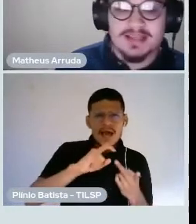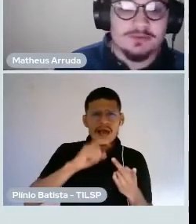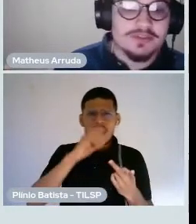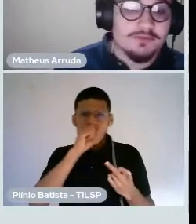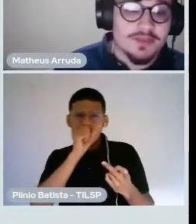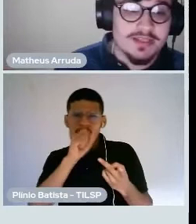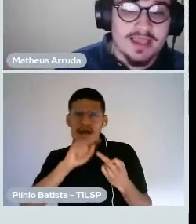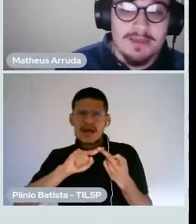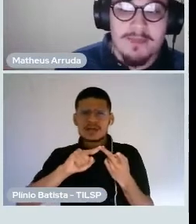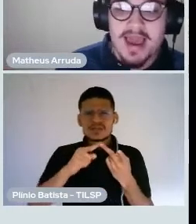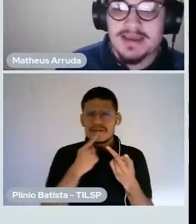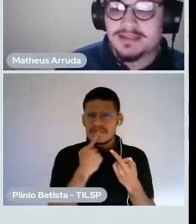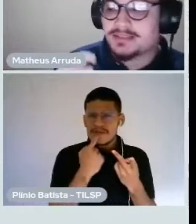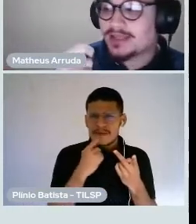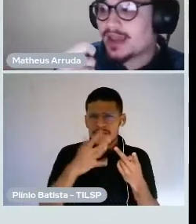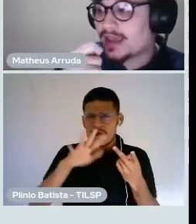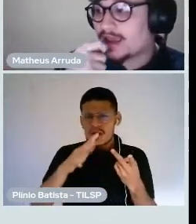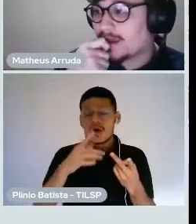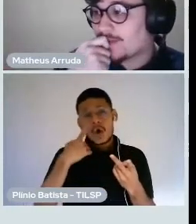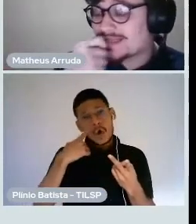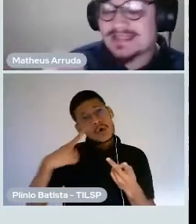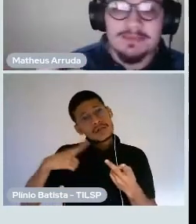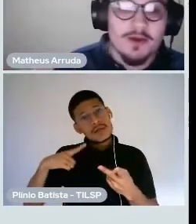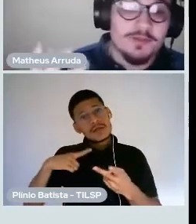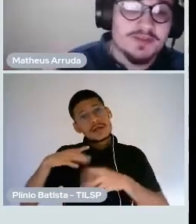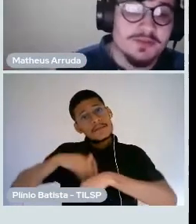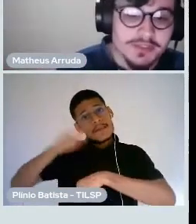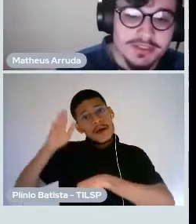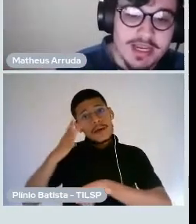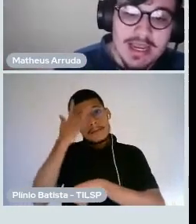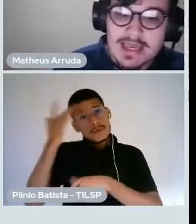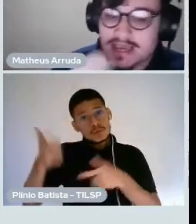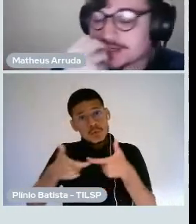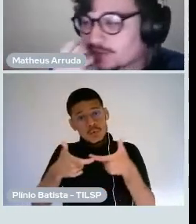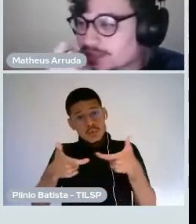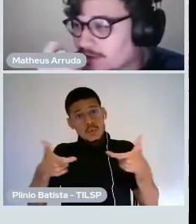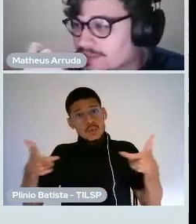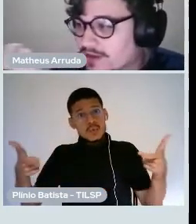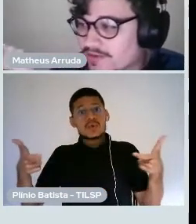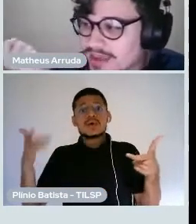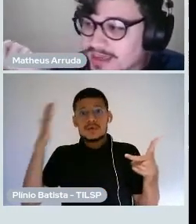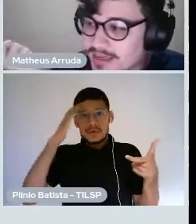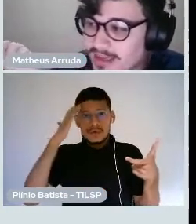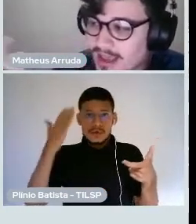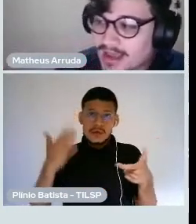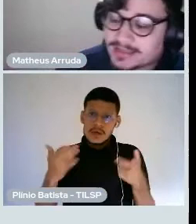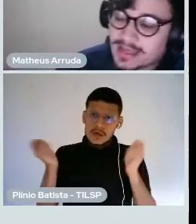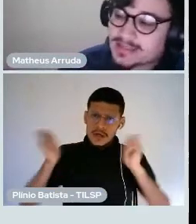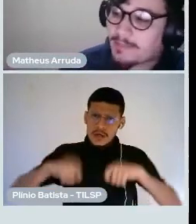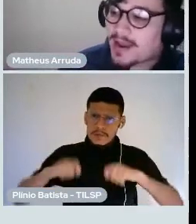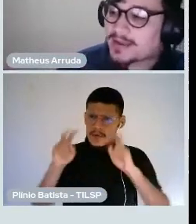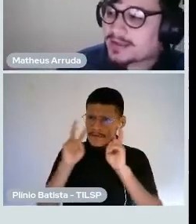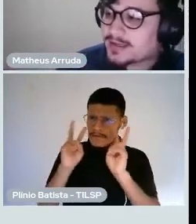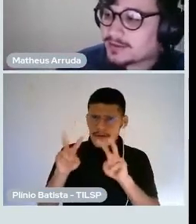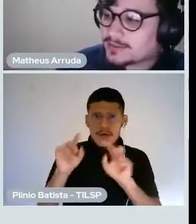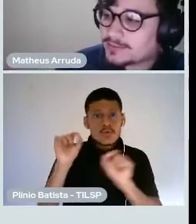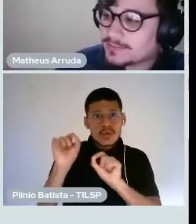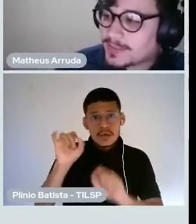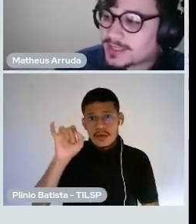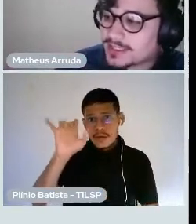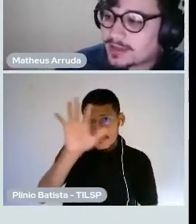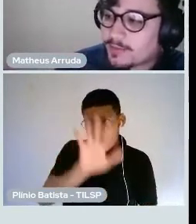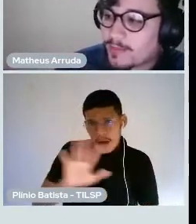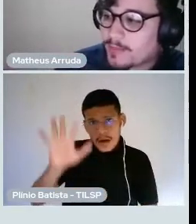são as partes onde você tem mais uma densidade maior de pessoas. E a gente consegue observar que nessa parte aqui,